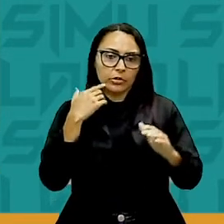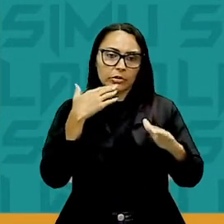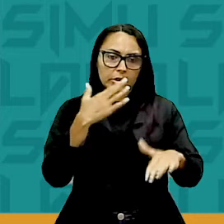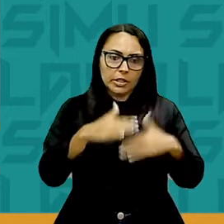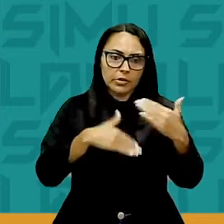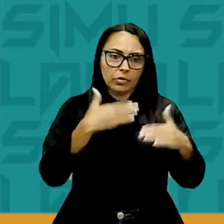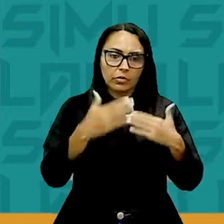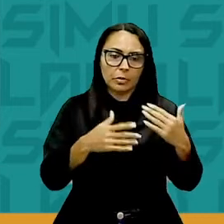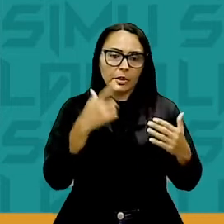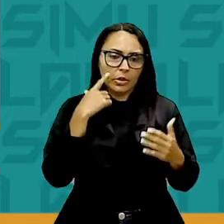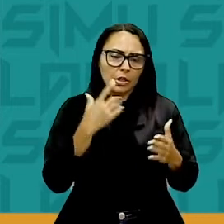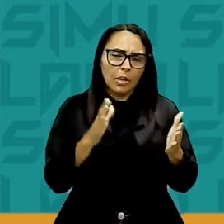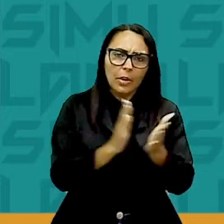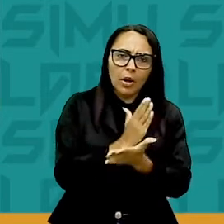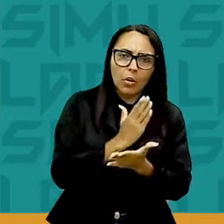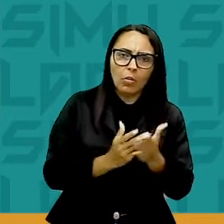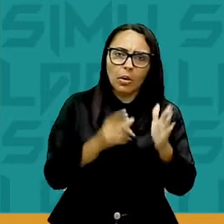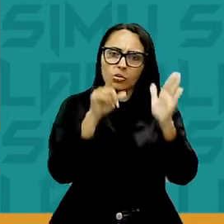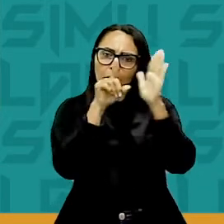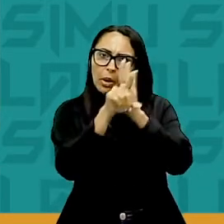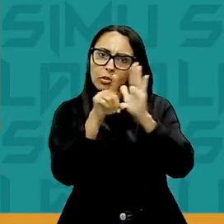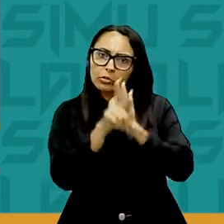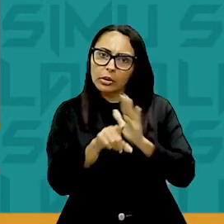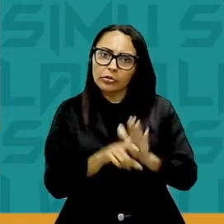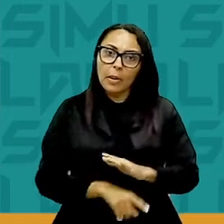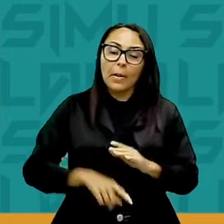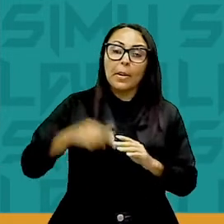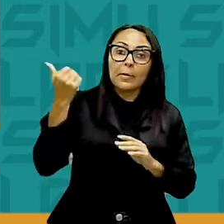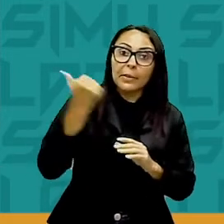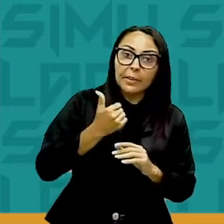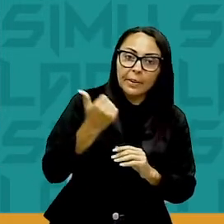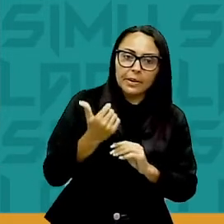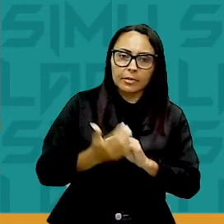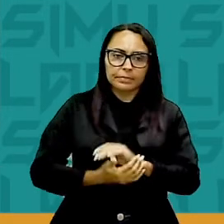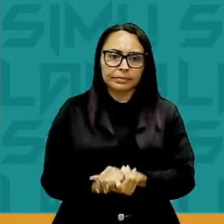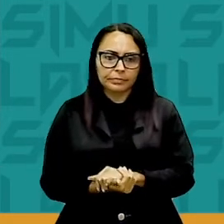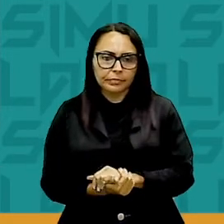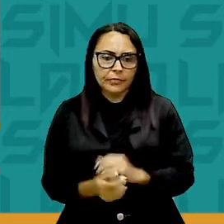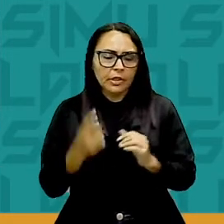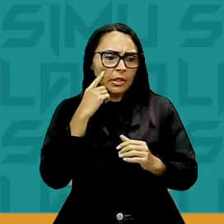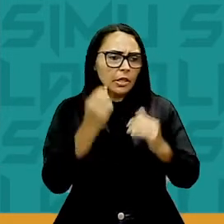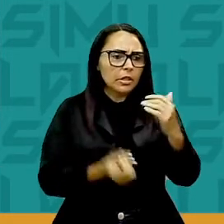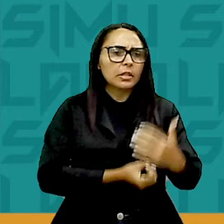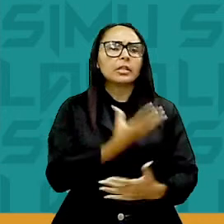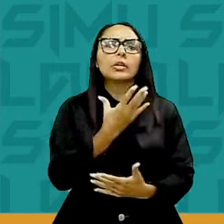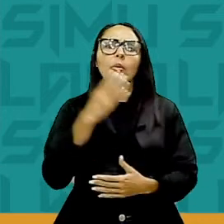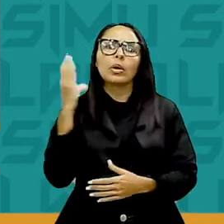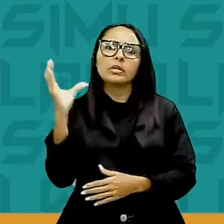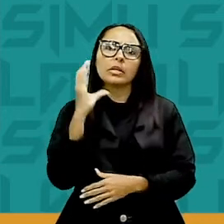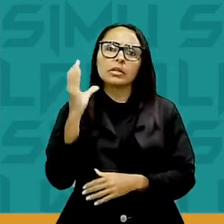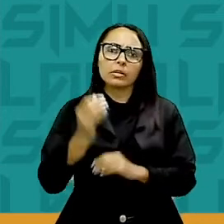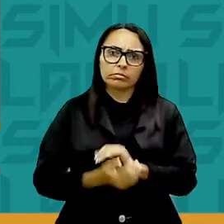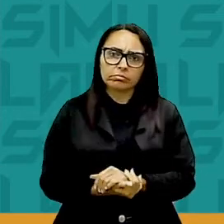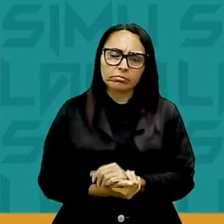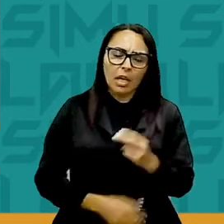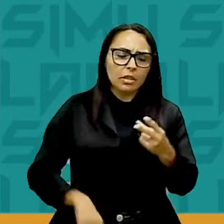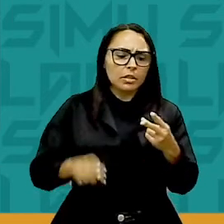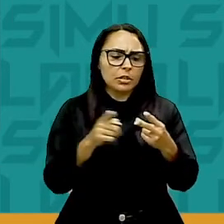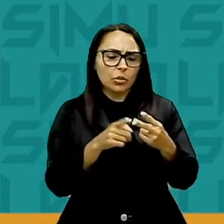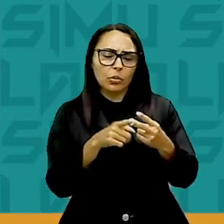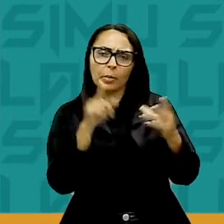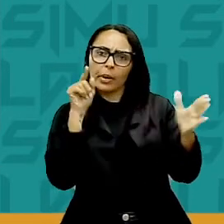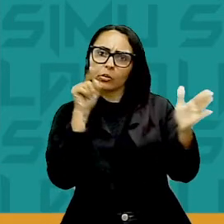científico, cabe-nos algumas perguntas. Primeira pergunta, quem inventou a ciência? Segunda